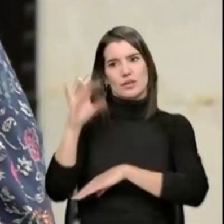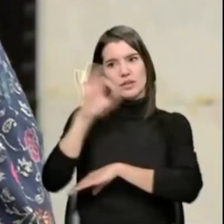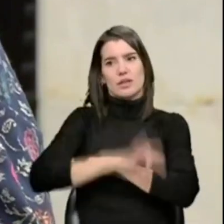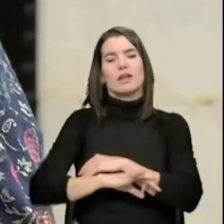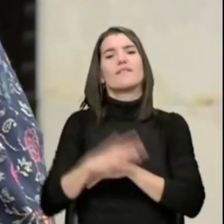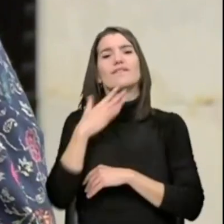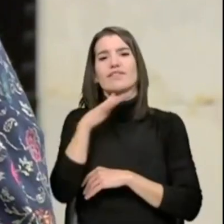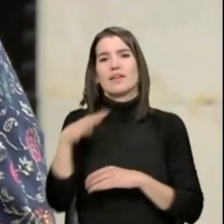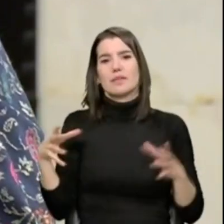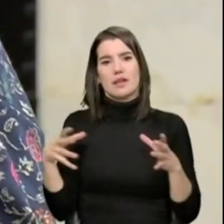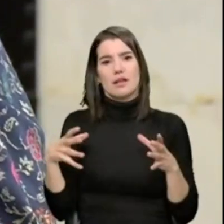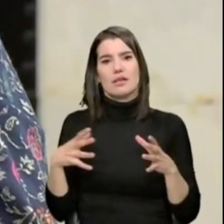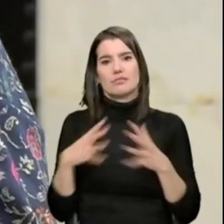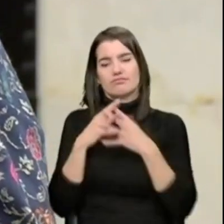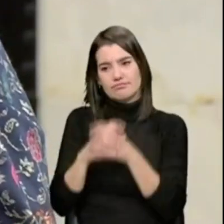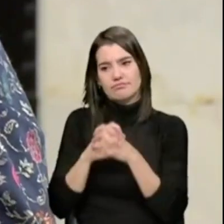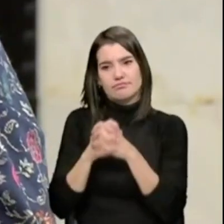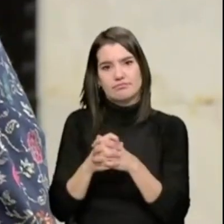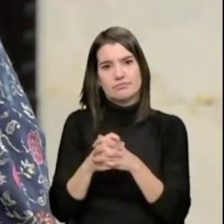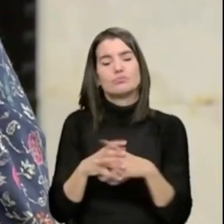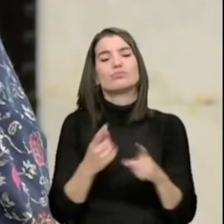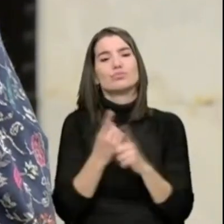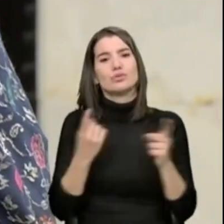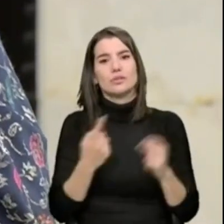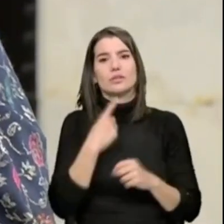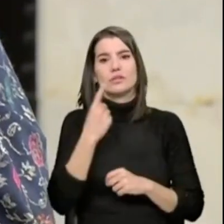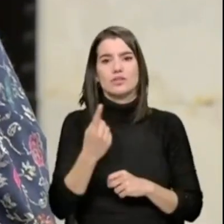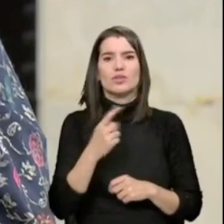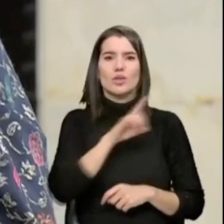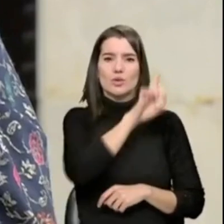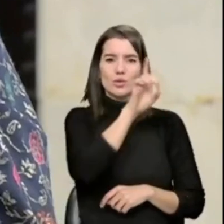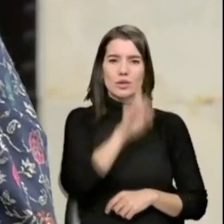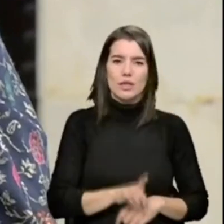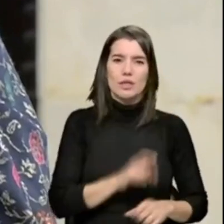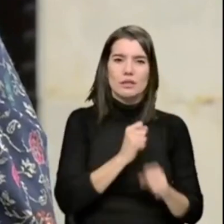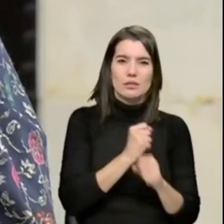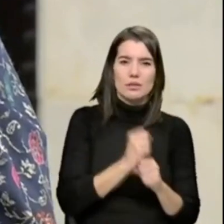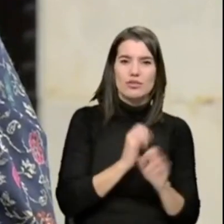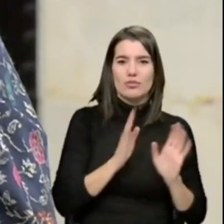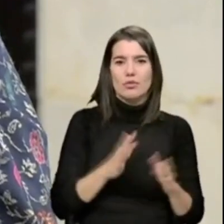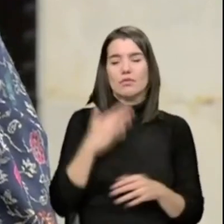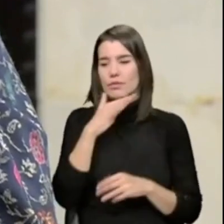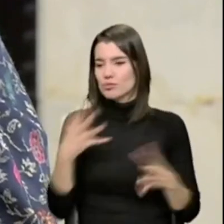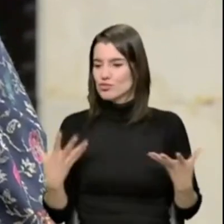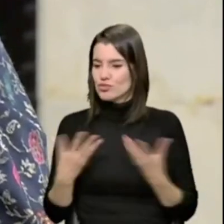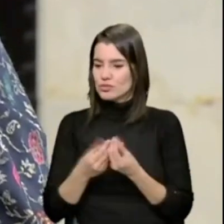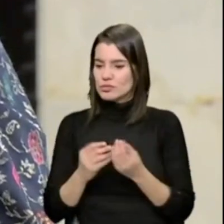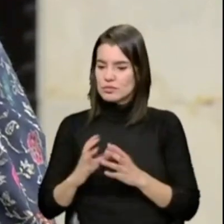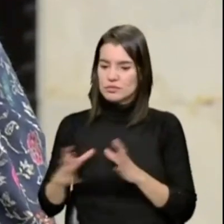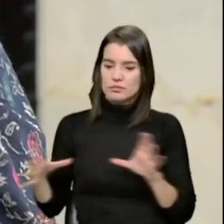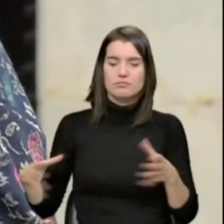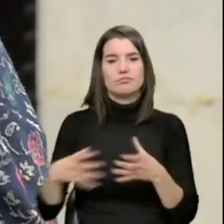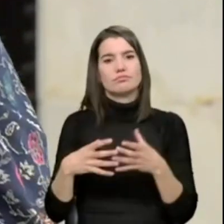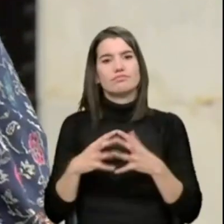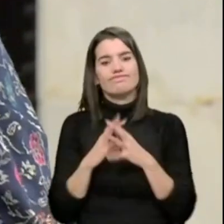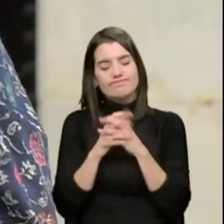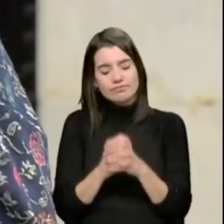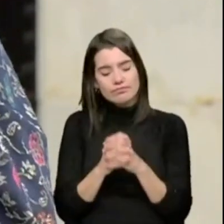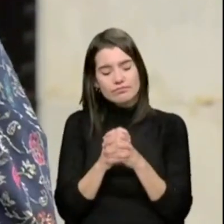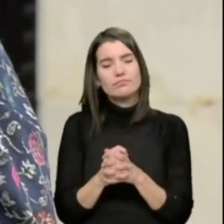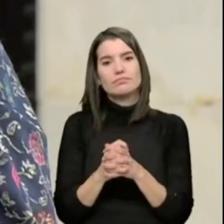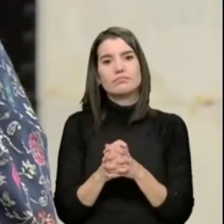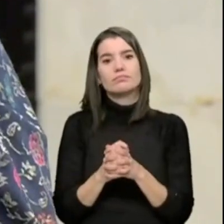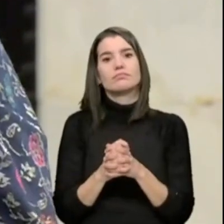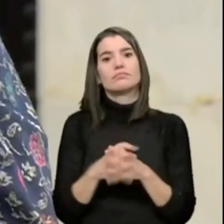família. E o que é que isso quer dizer? Ao fim do dia, depois de um dia de trabalho, os familiares juntos para fazer uma oração. Há um